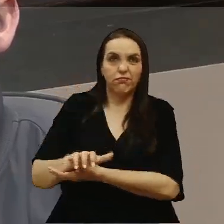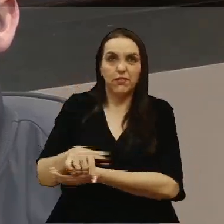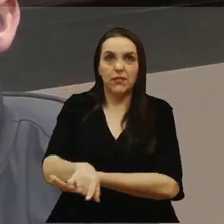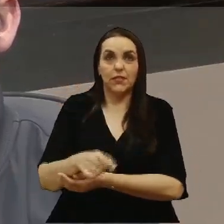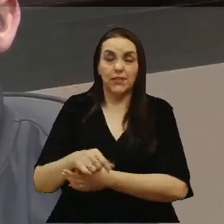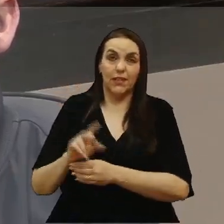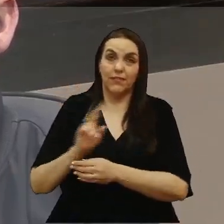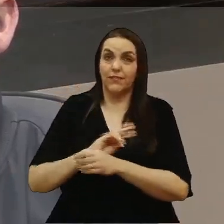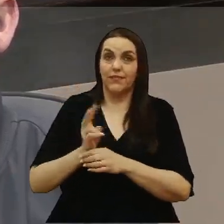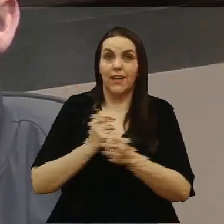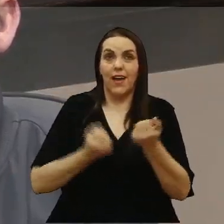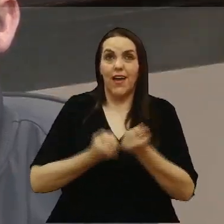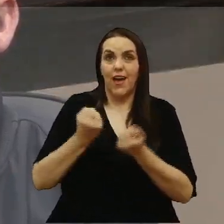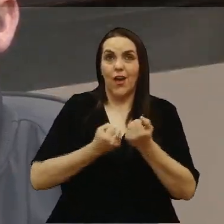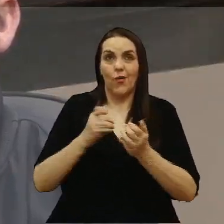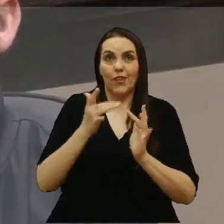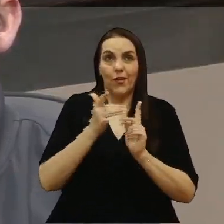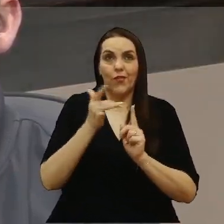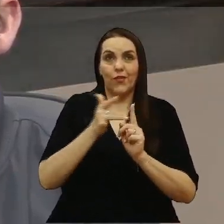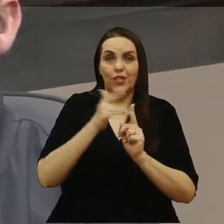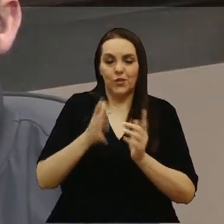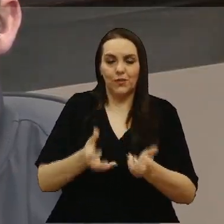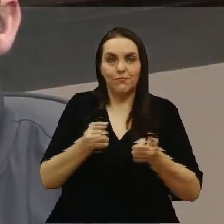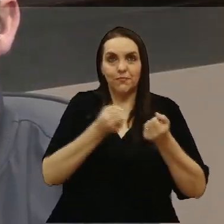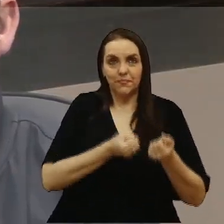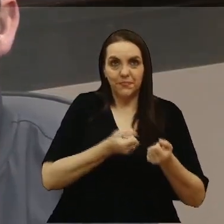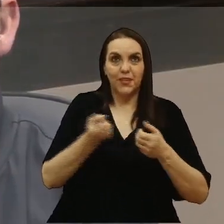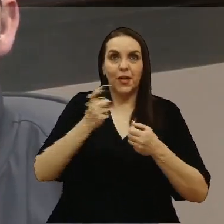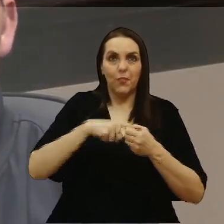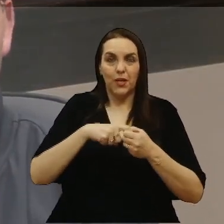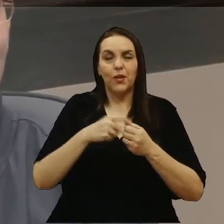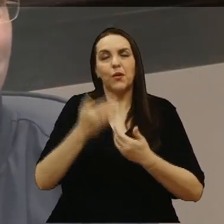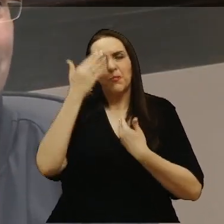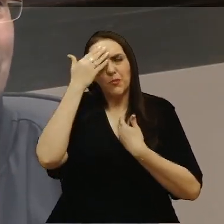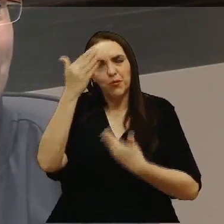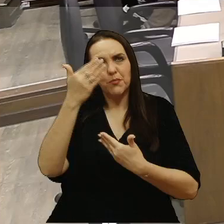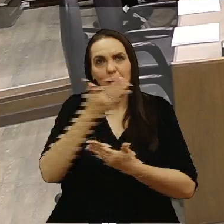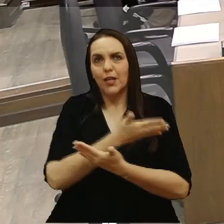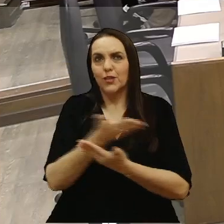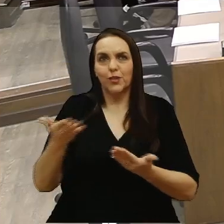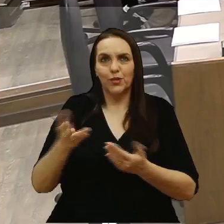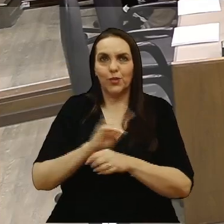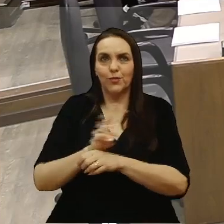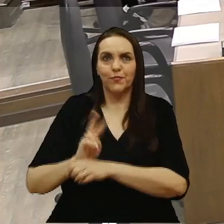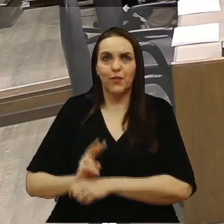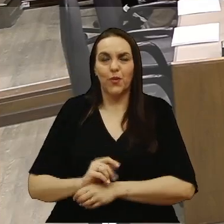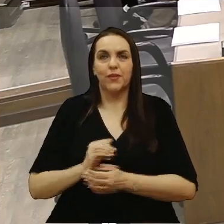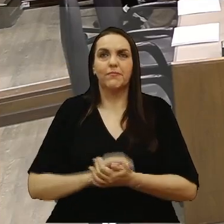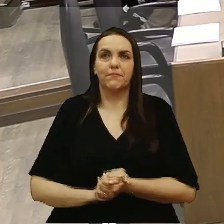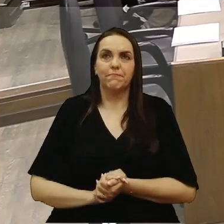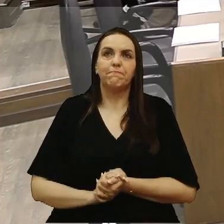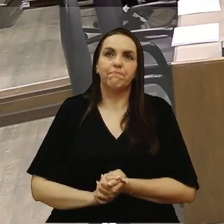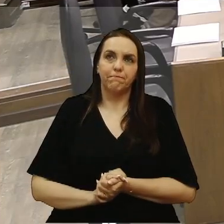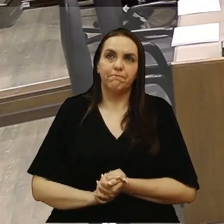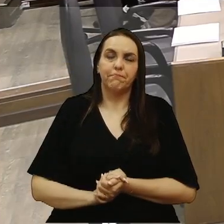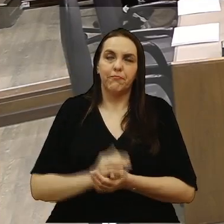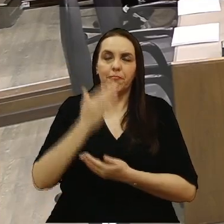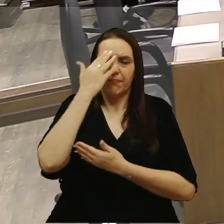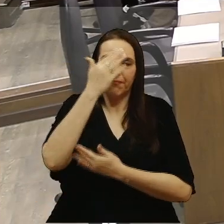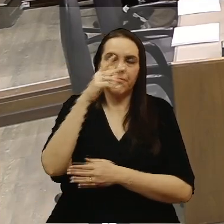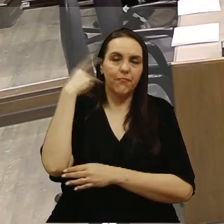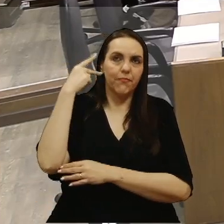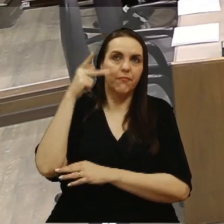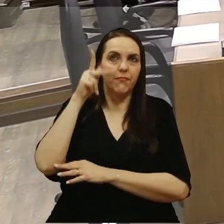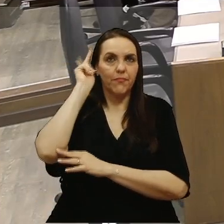na mão. É o que vem ocorrendo com a nossa Guarda Municipal. Muito obrigado a todos os agentes ali da Guarda. Muito obrigado, presidente. Obrigado, vereador Iago